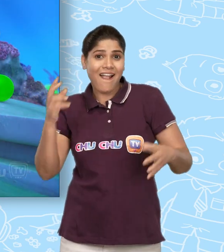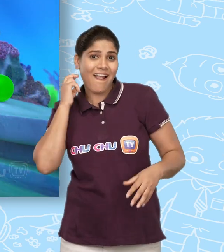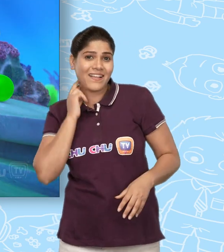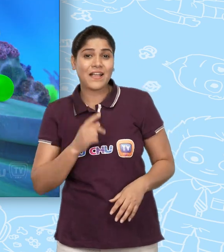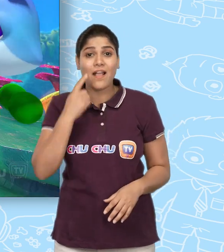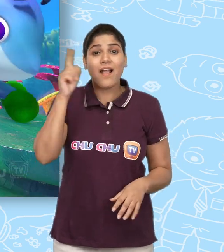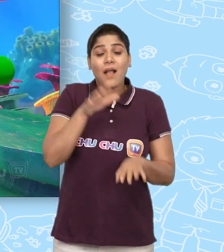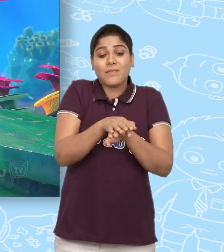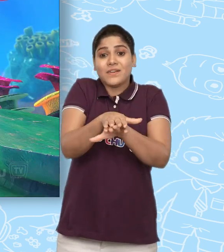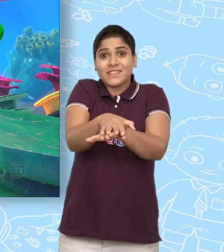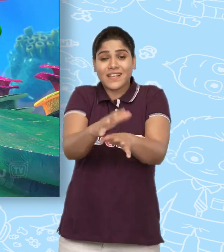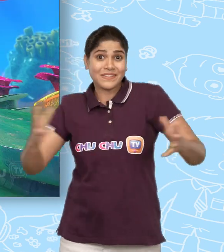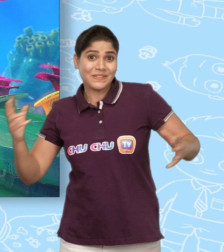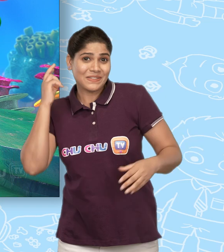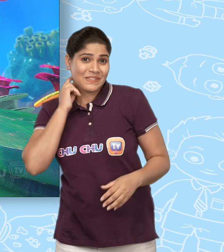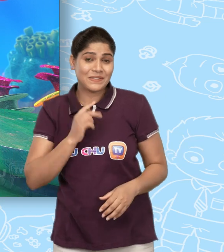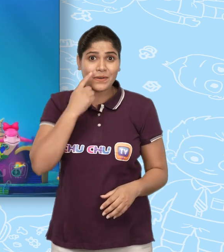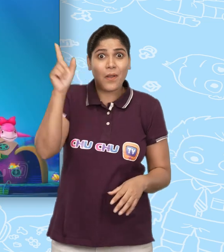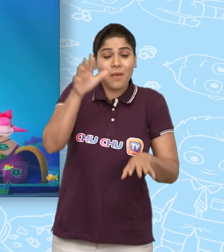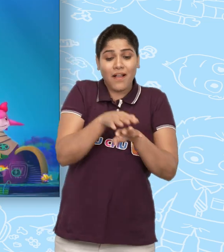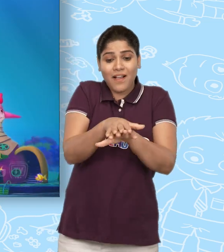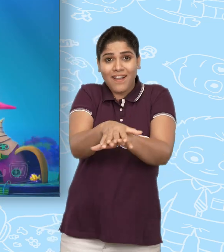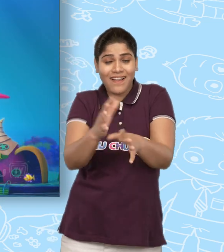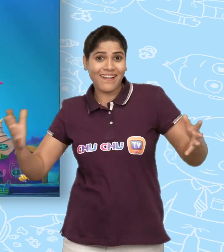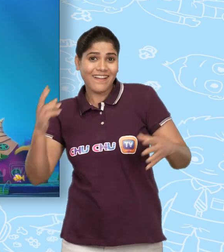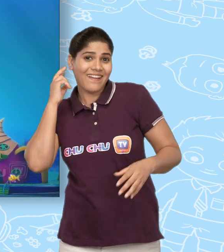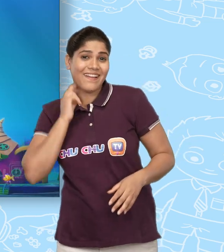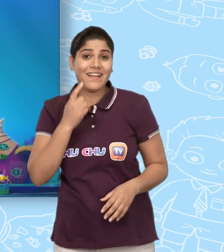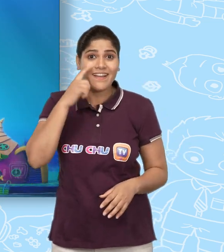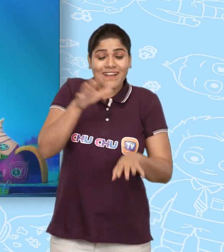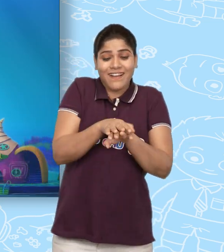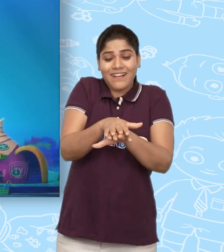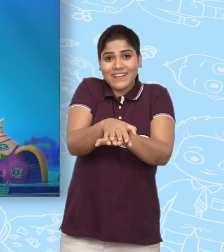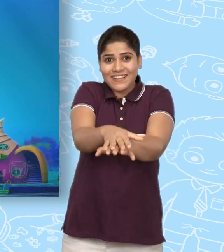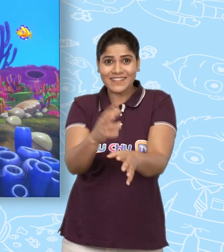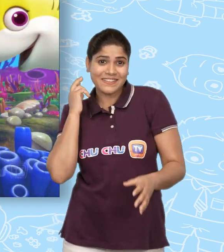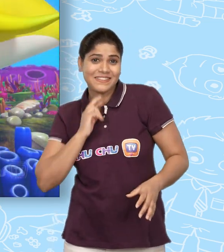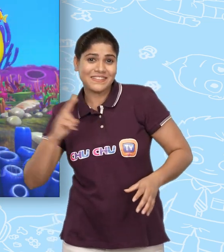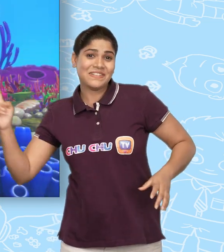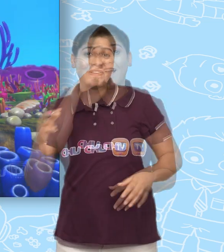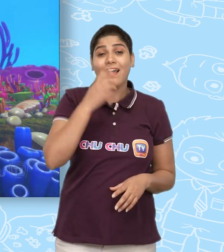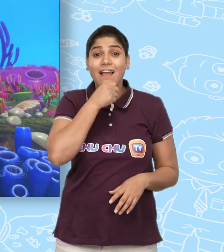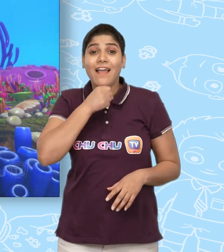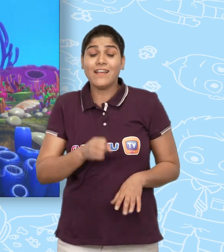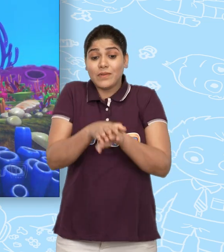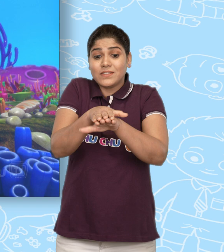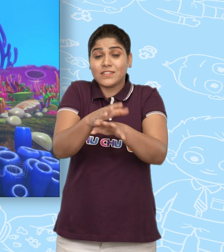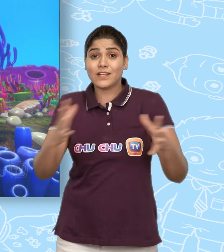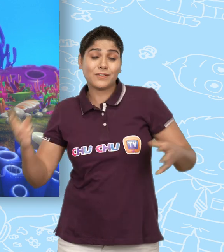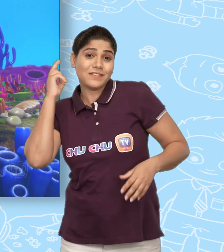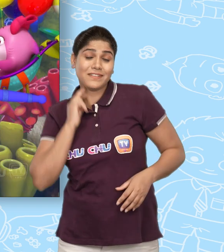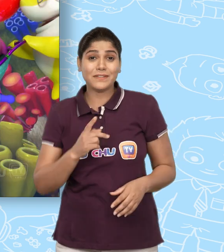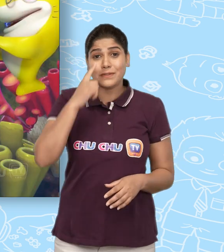do do do do do do, papa shark do do do do do do, papa shark do do do do do do, papa shark. Daddy shark do